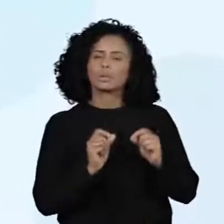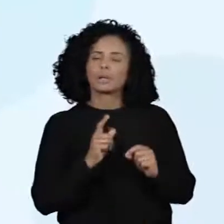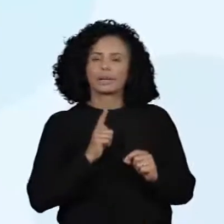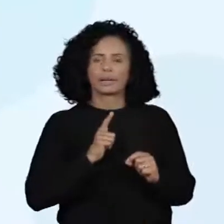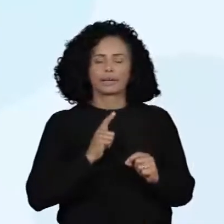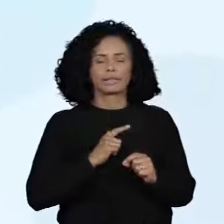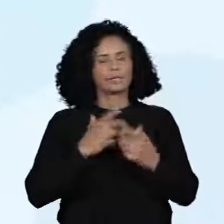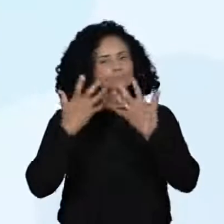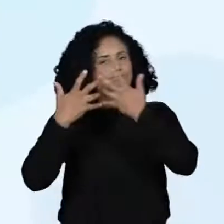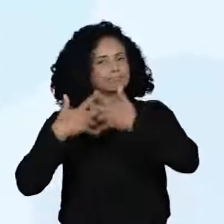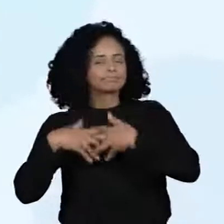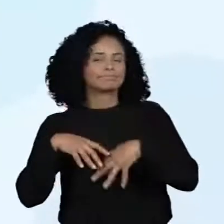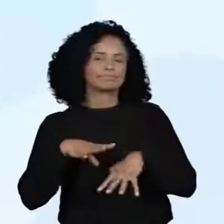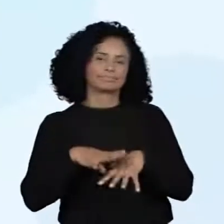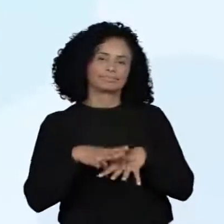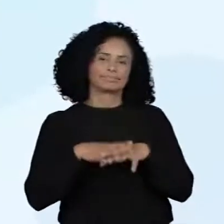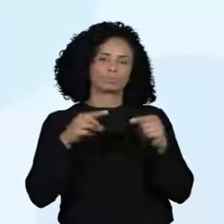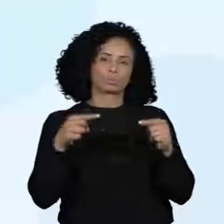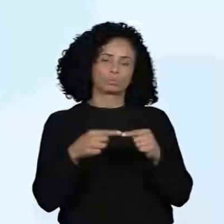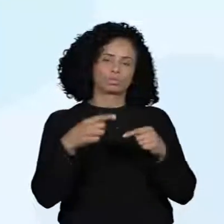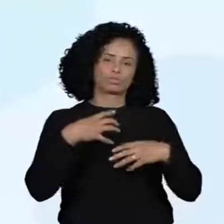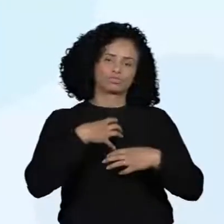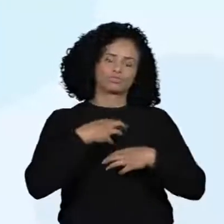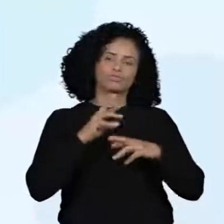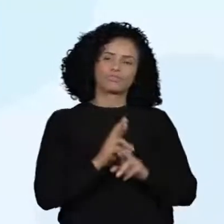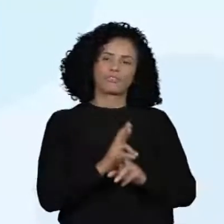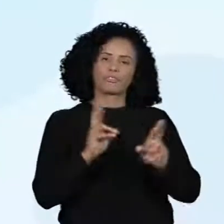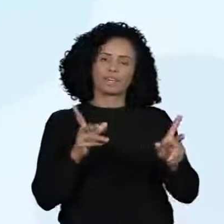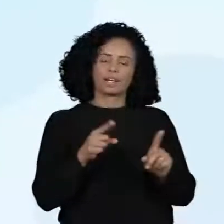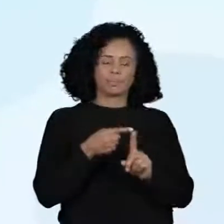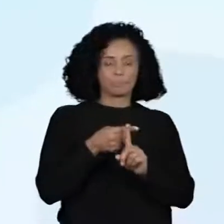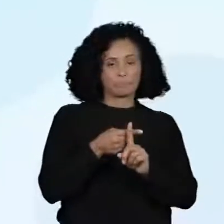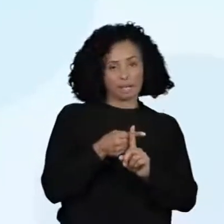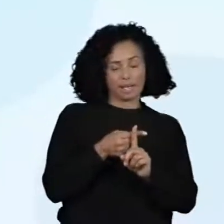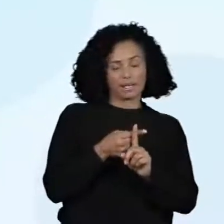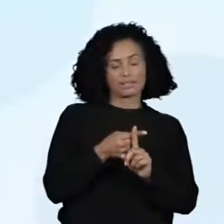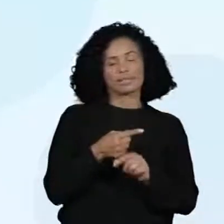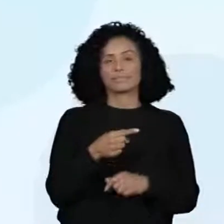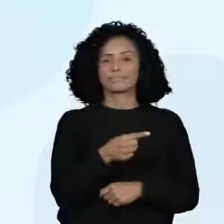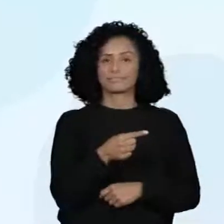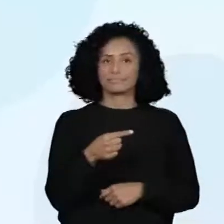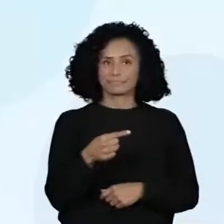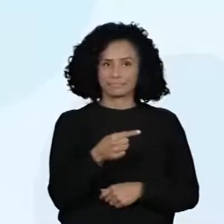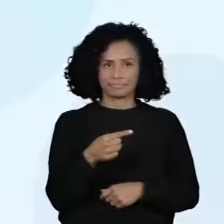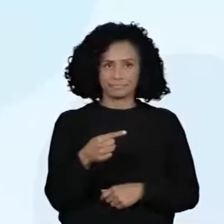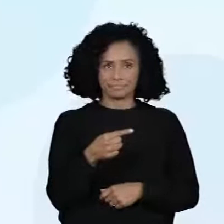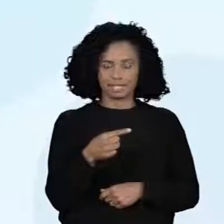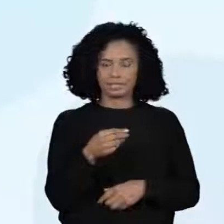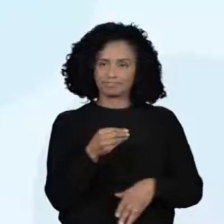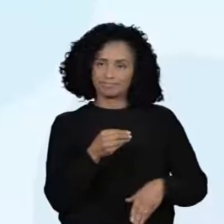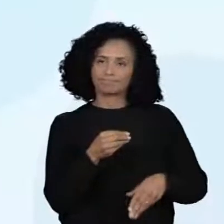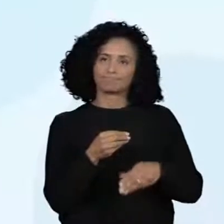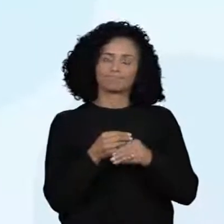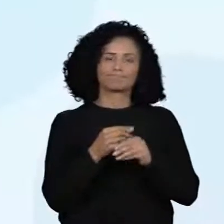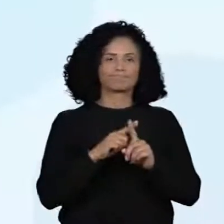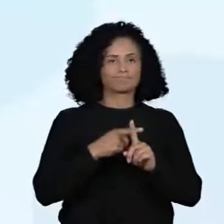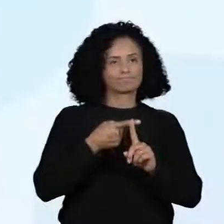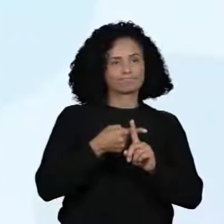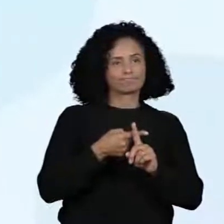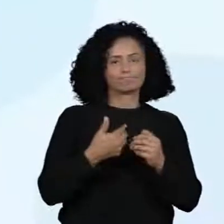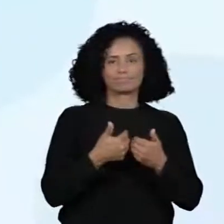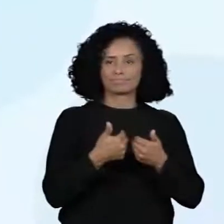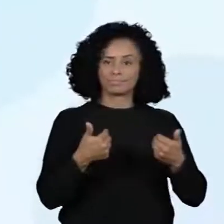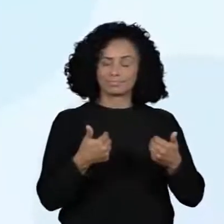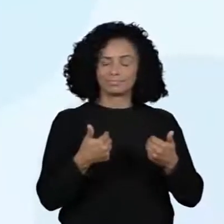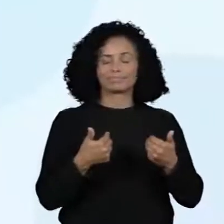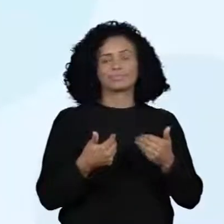problemas envolvendo diferentes significados da adição e da subtração, juntar, acrescentar, separar e